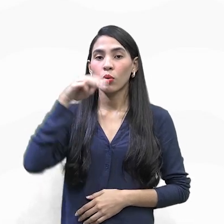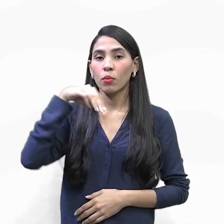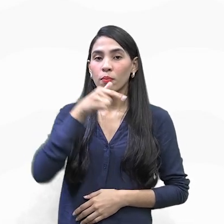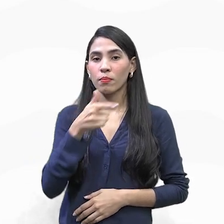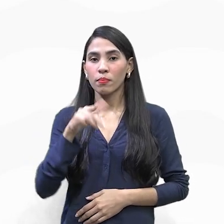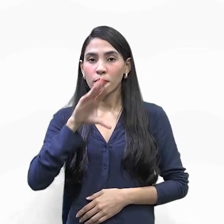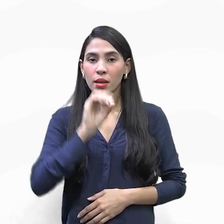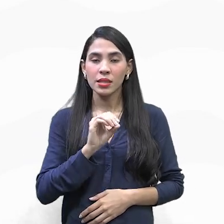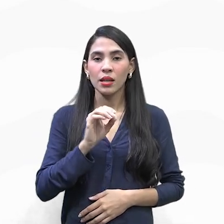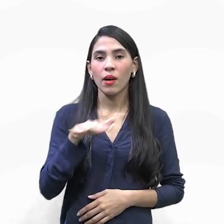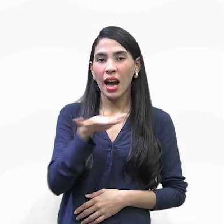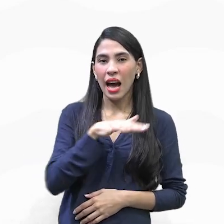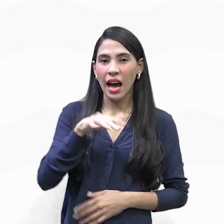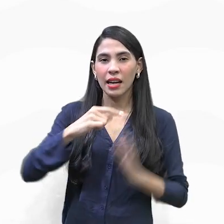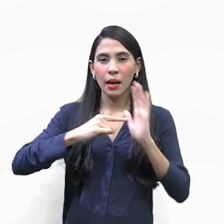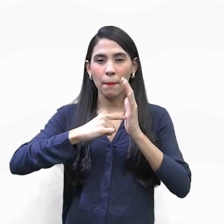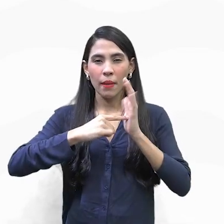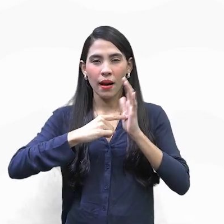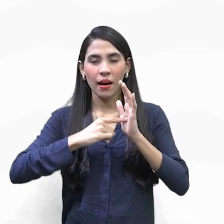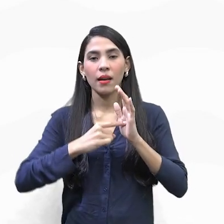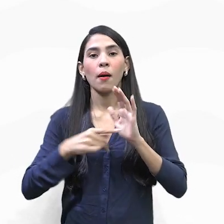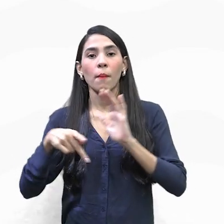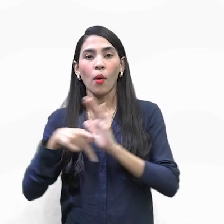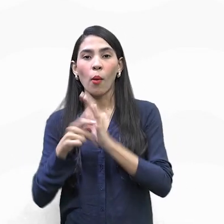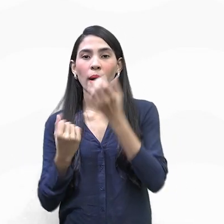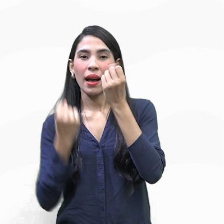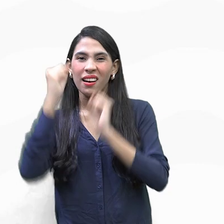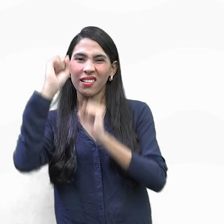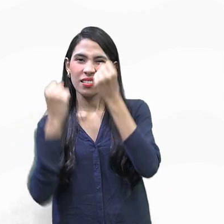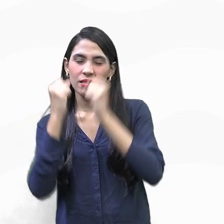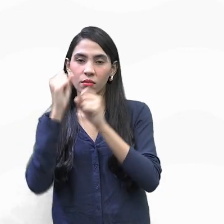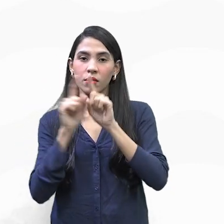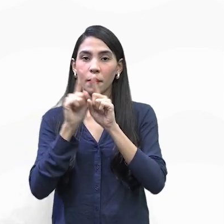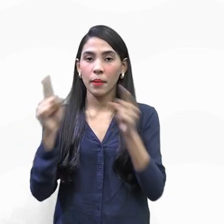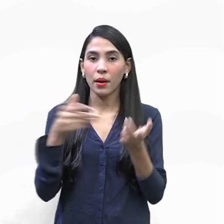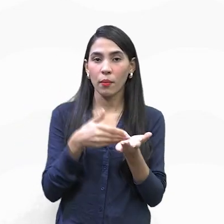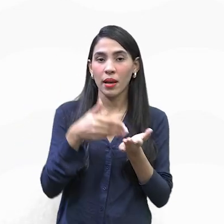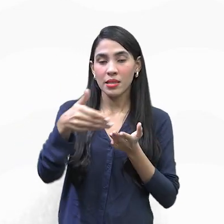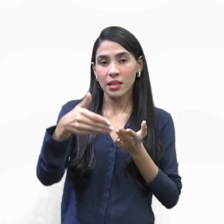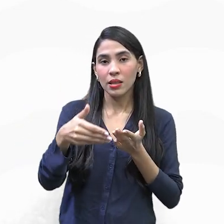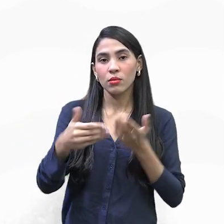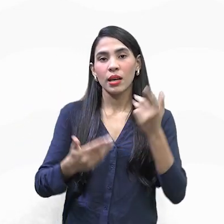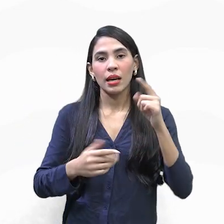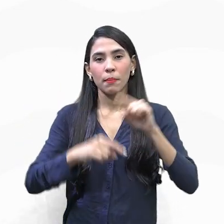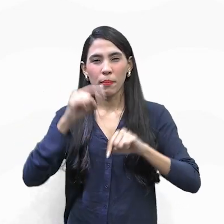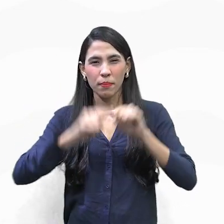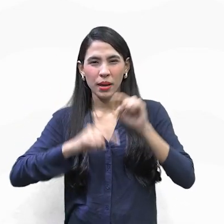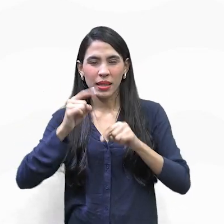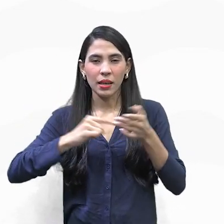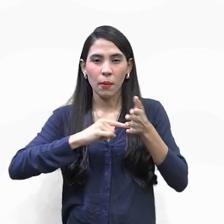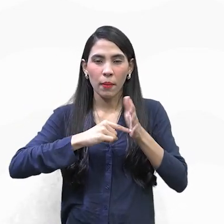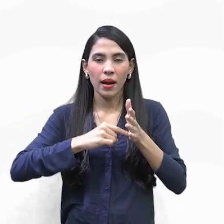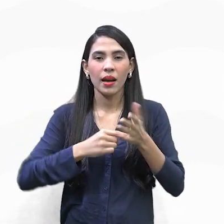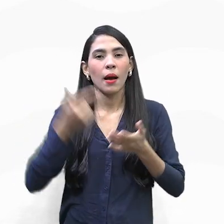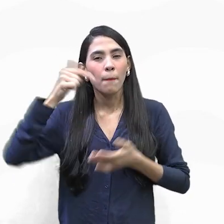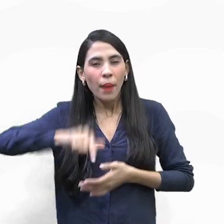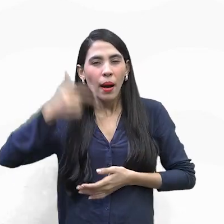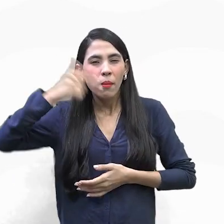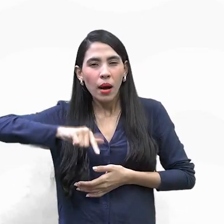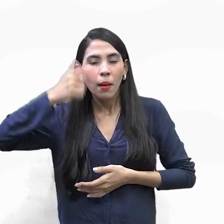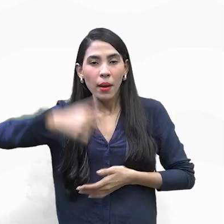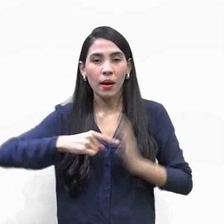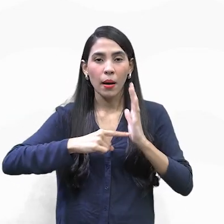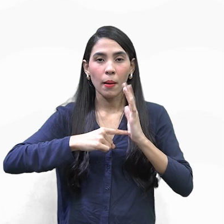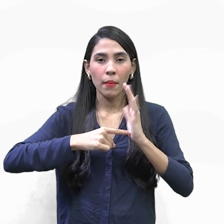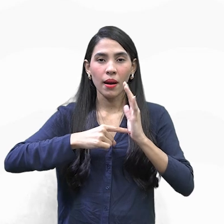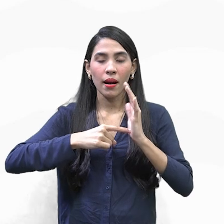para a parte da máquina, da indústria, mas iniciando então com automação, substituição de tarefas repetitivas, onde as